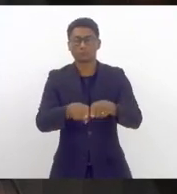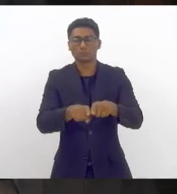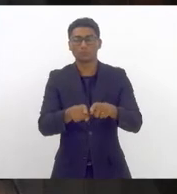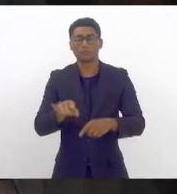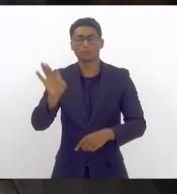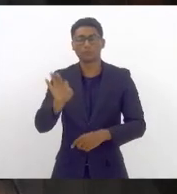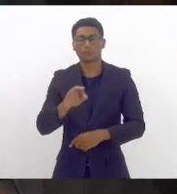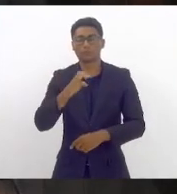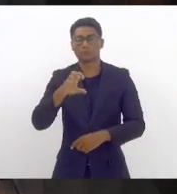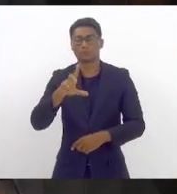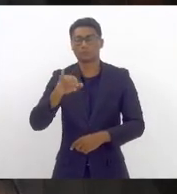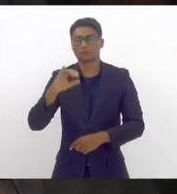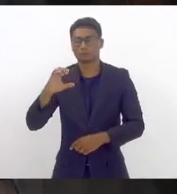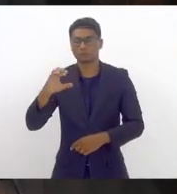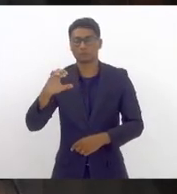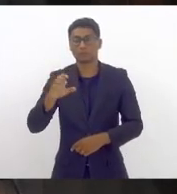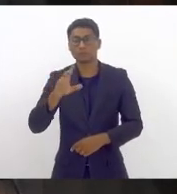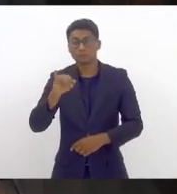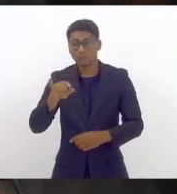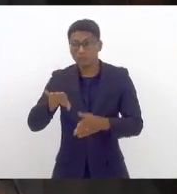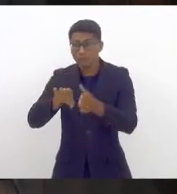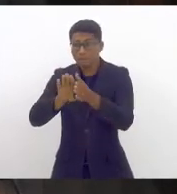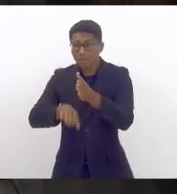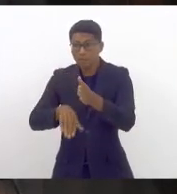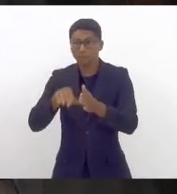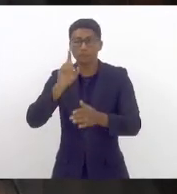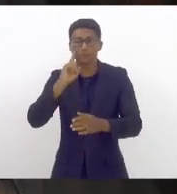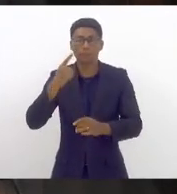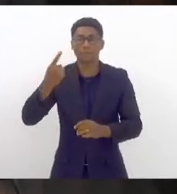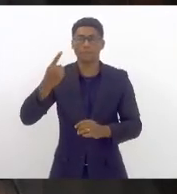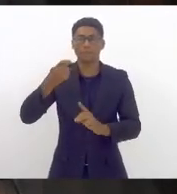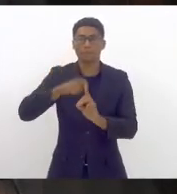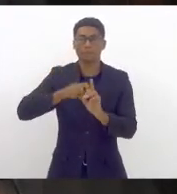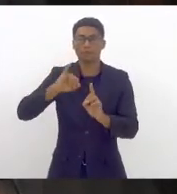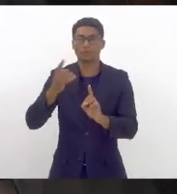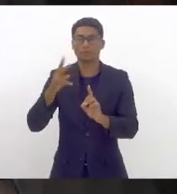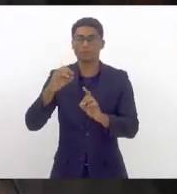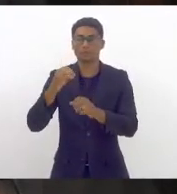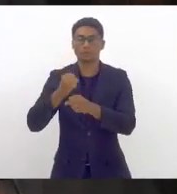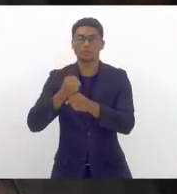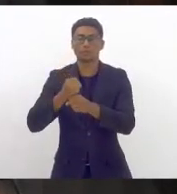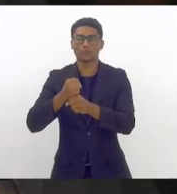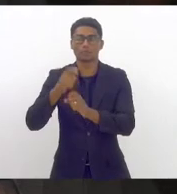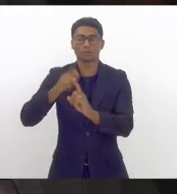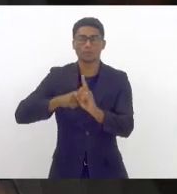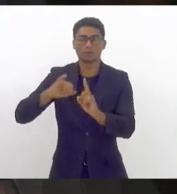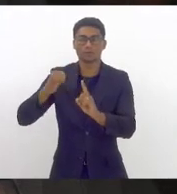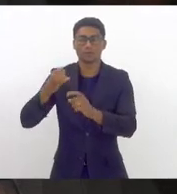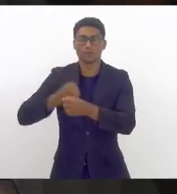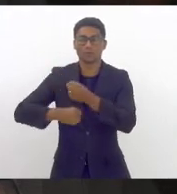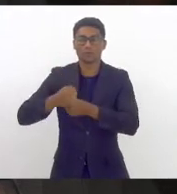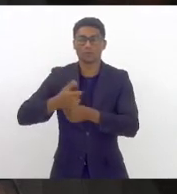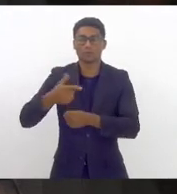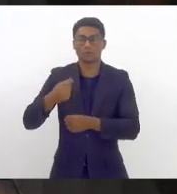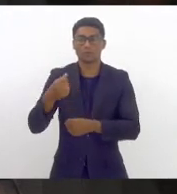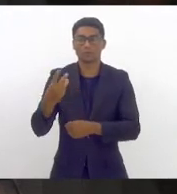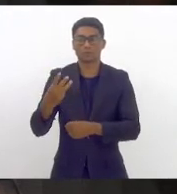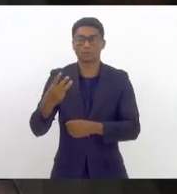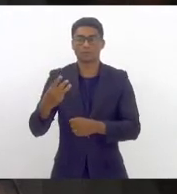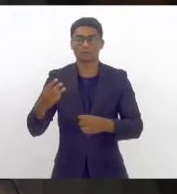o que for menor de primeiro de julho de janeiro de 2013 até a presente